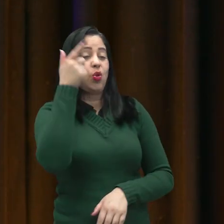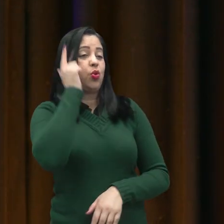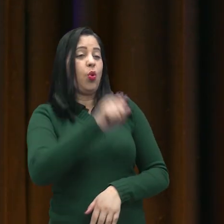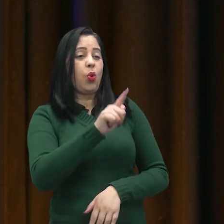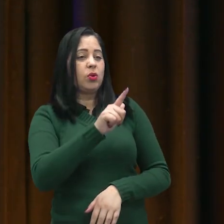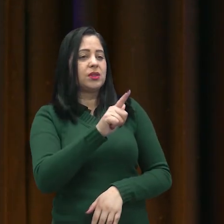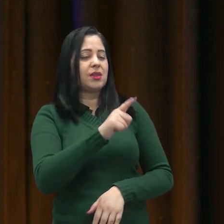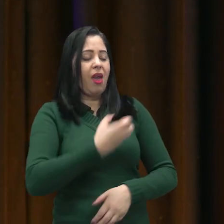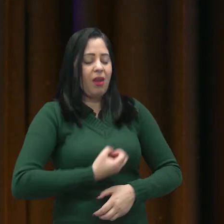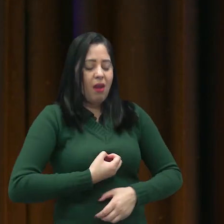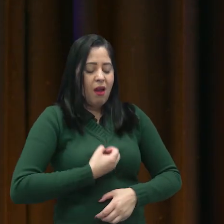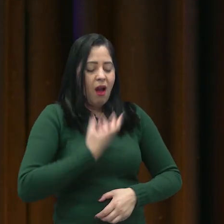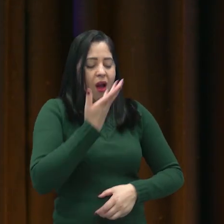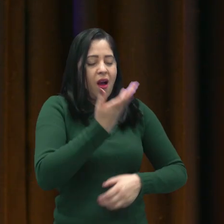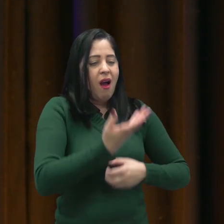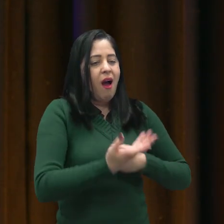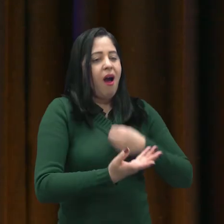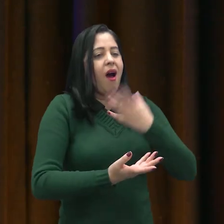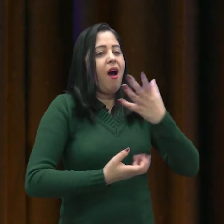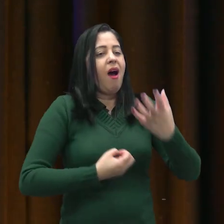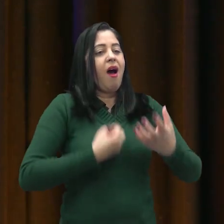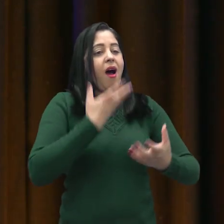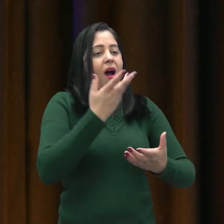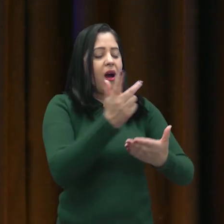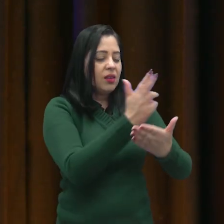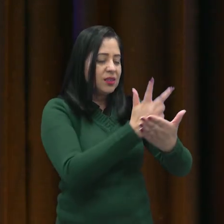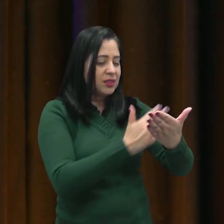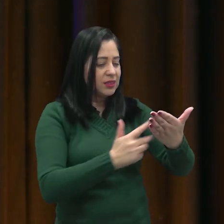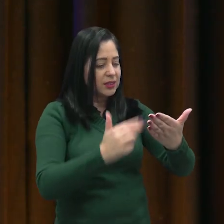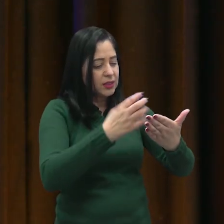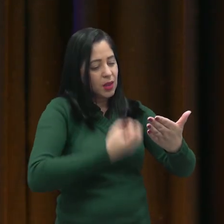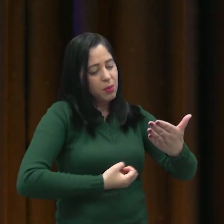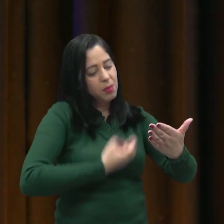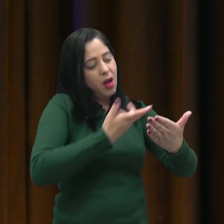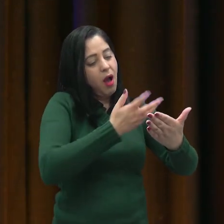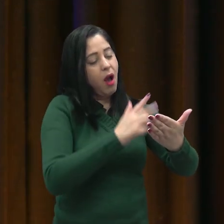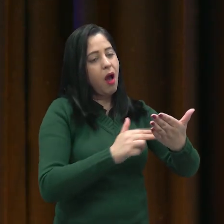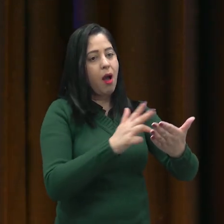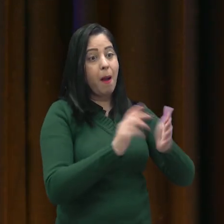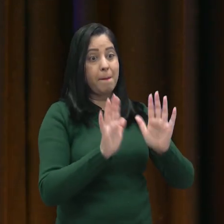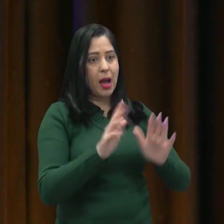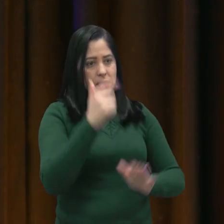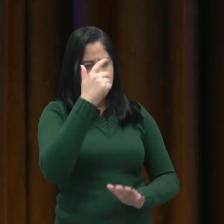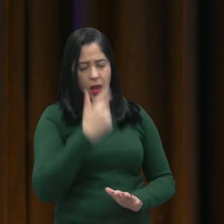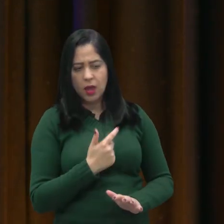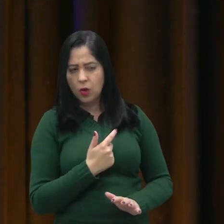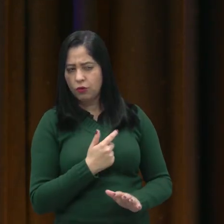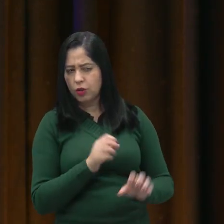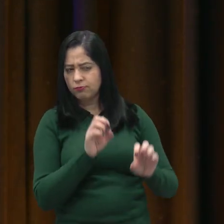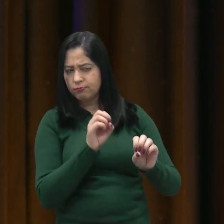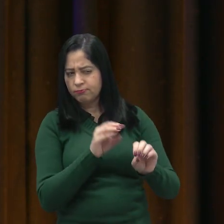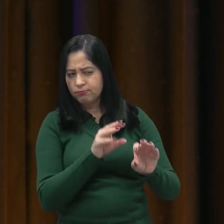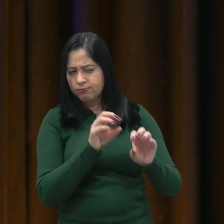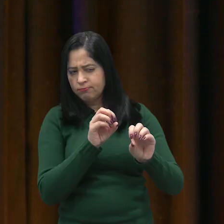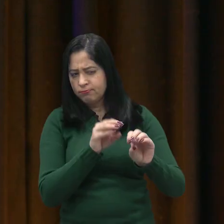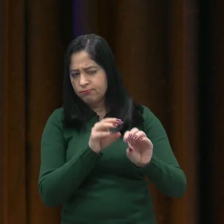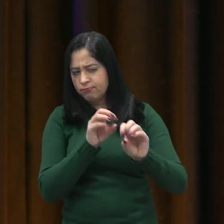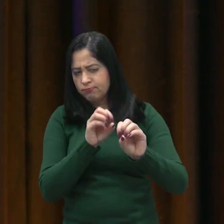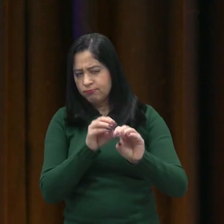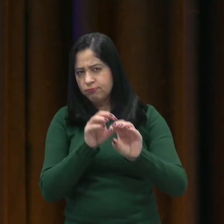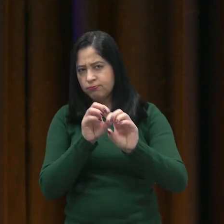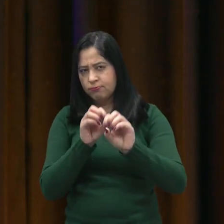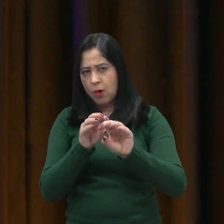meio da arte. E aos poucos, né, trabalhando essa autoconfiança, trabalhando com eles em sala de